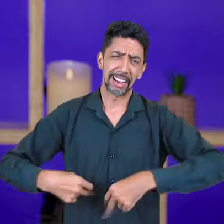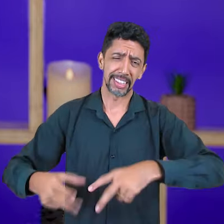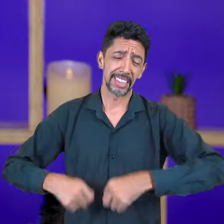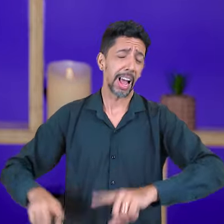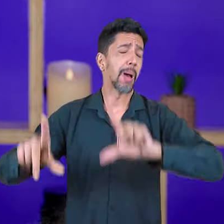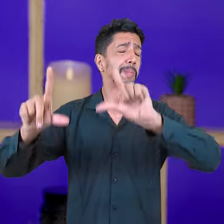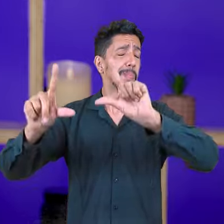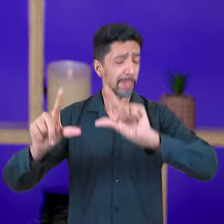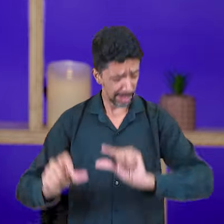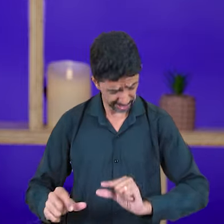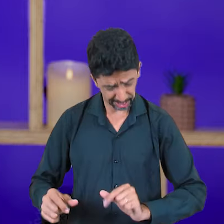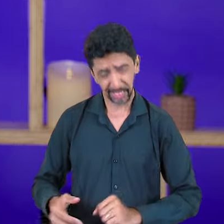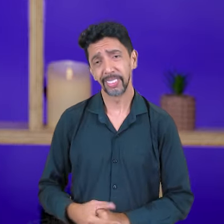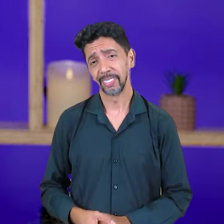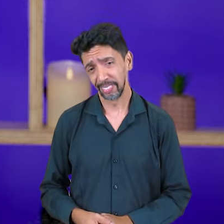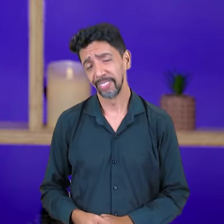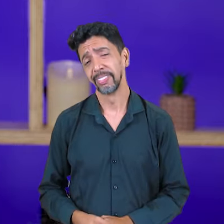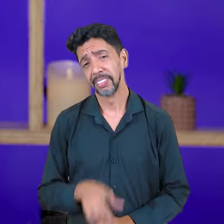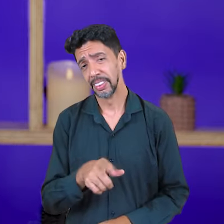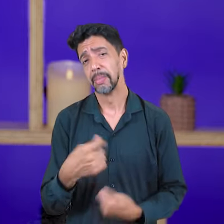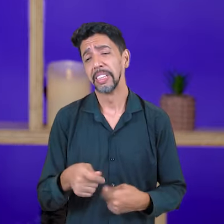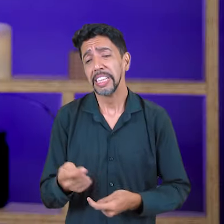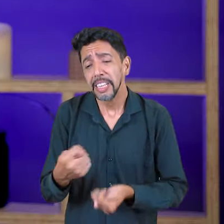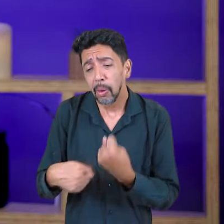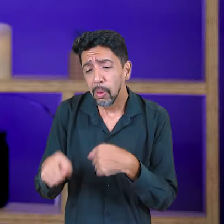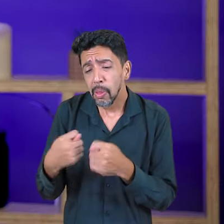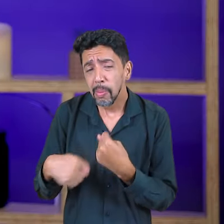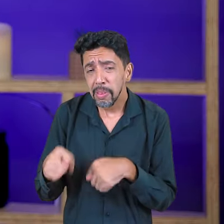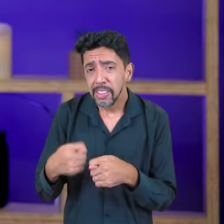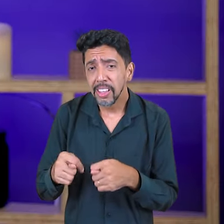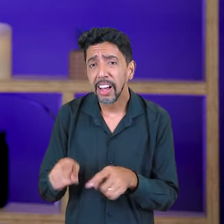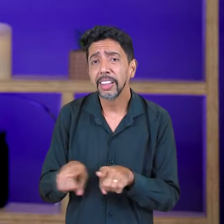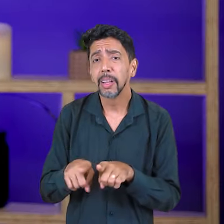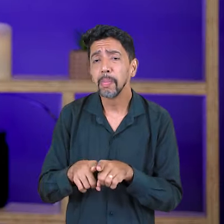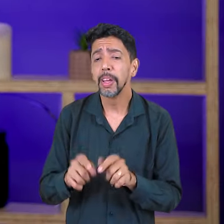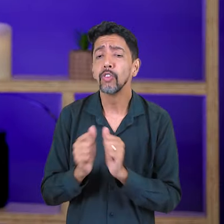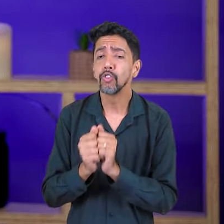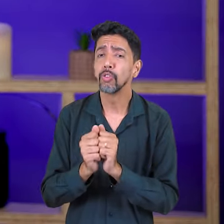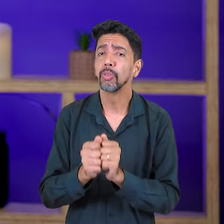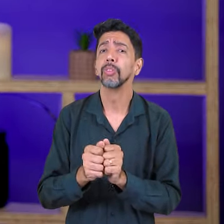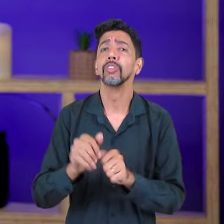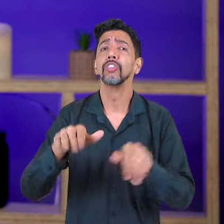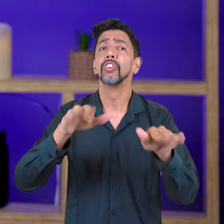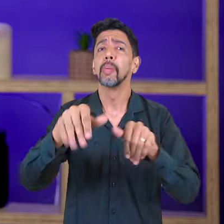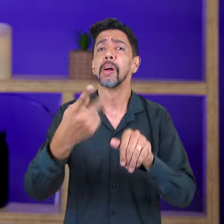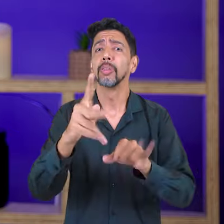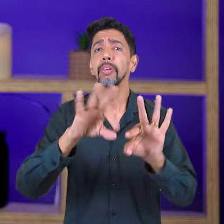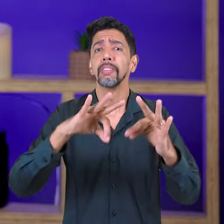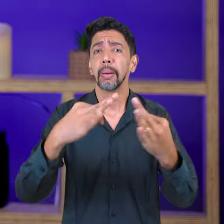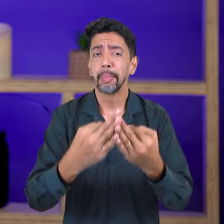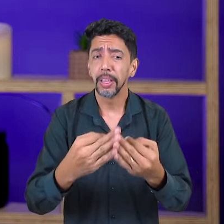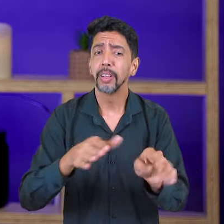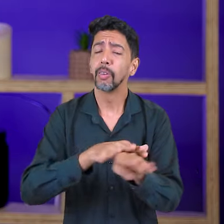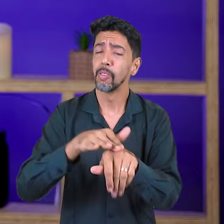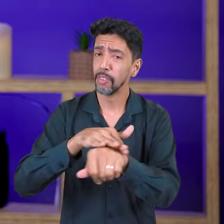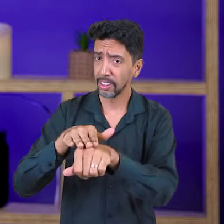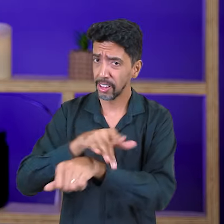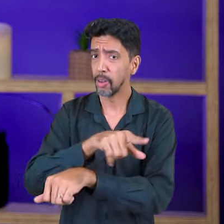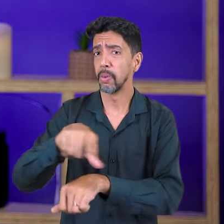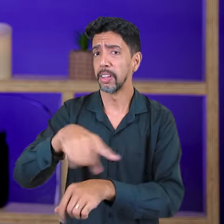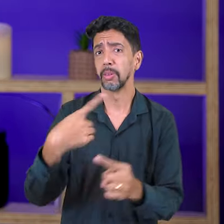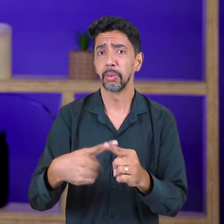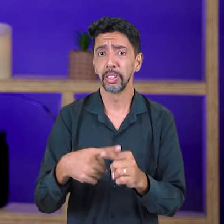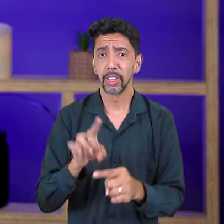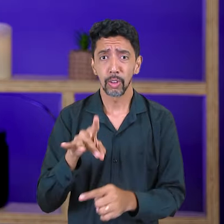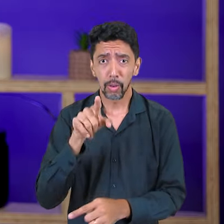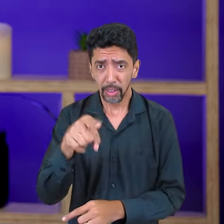consciência financeira para que você possa envolver também a sua família porque sozinho você não vai conseguir alcançar